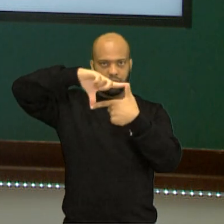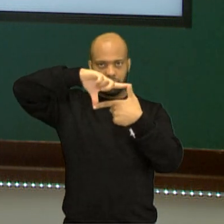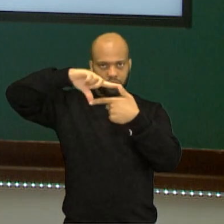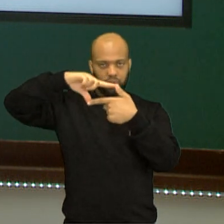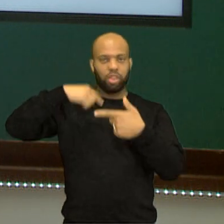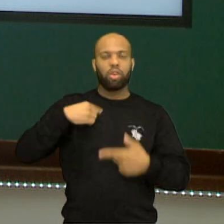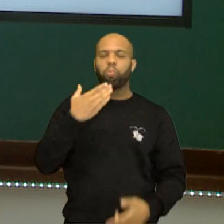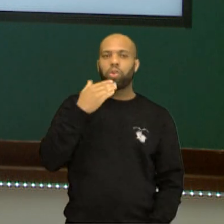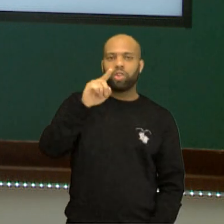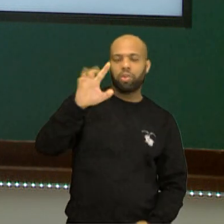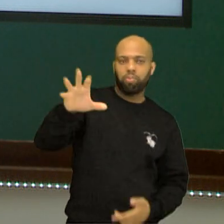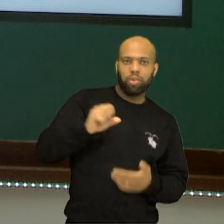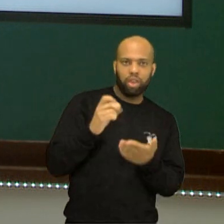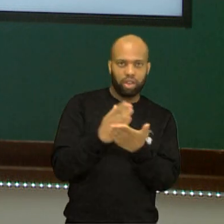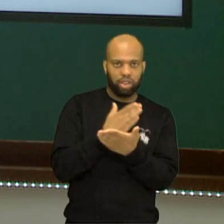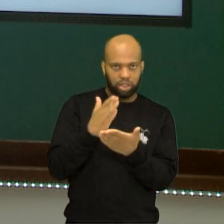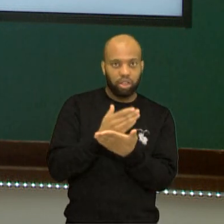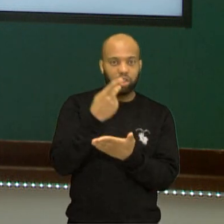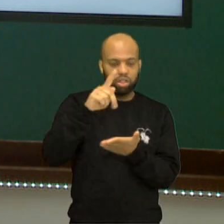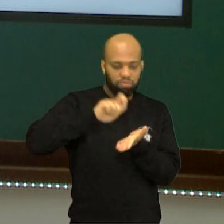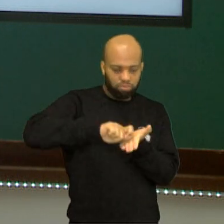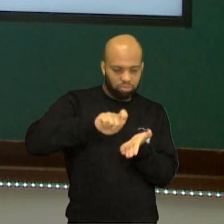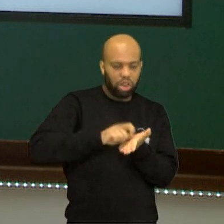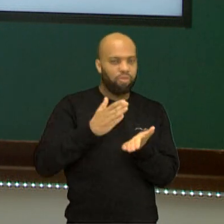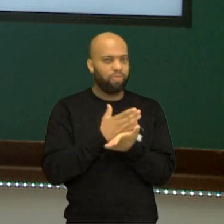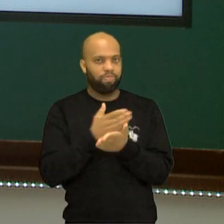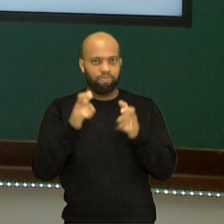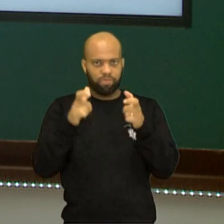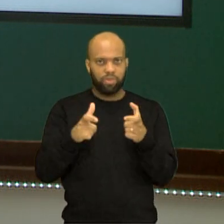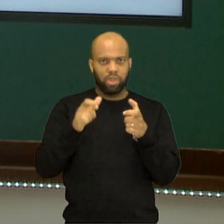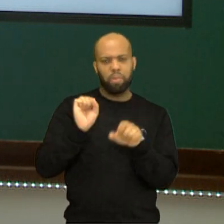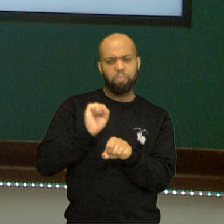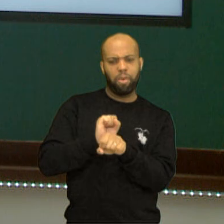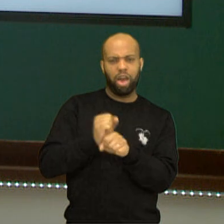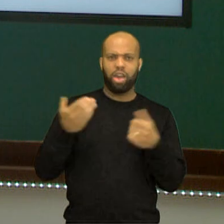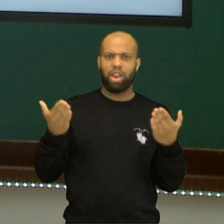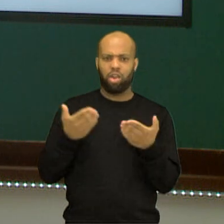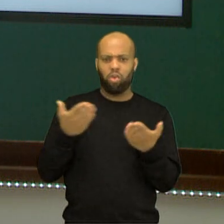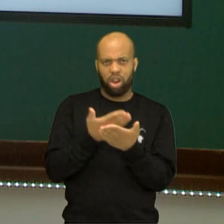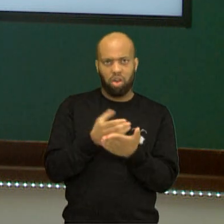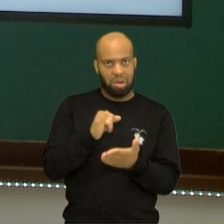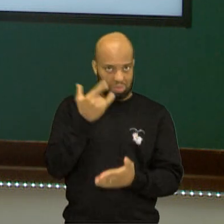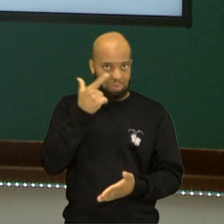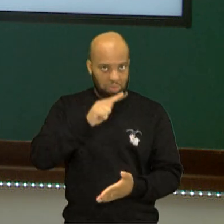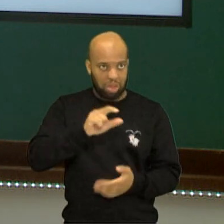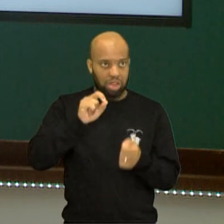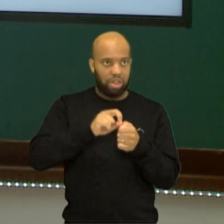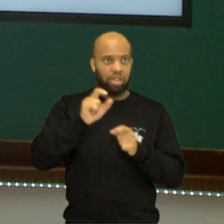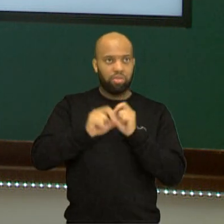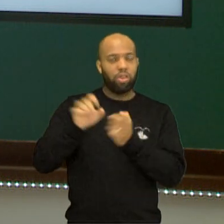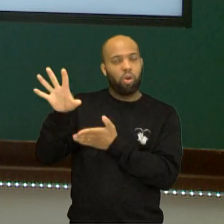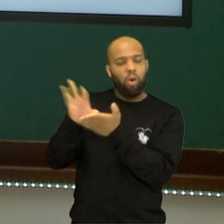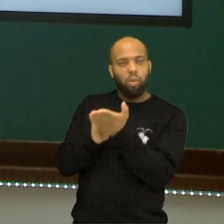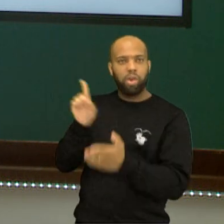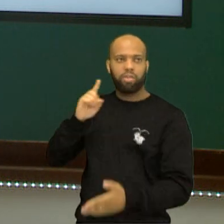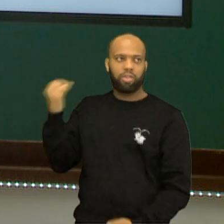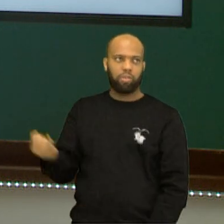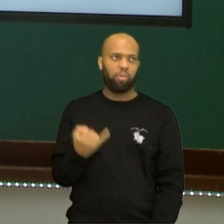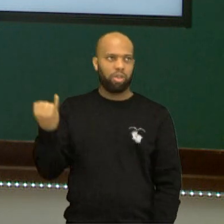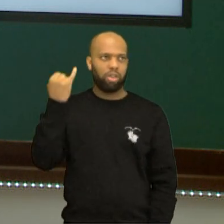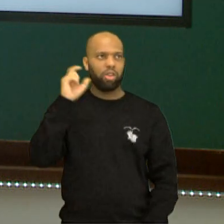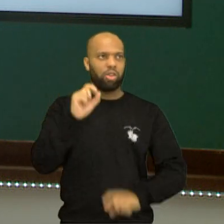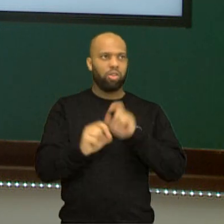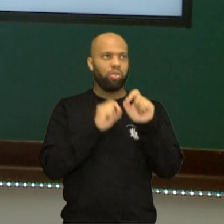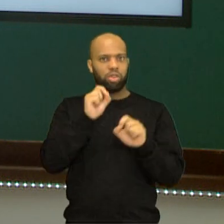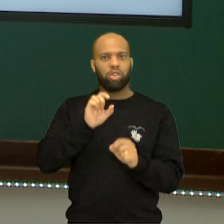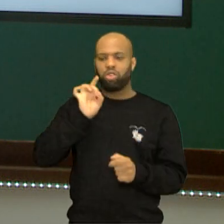de vocês aí, certo? Anotem um lugar, nem dá um pause na aula nesse momento, se der, e anote isso aí, meus queridos. Que aqui